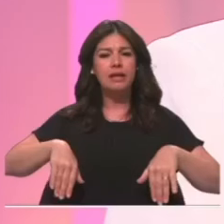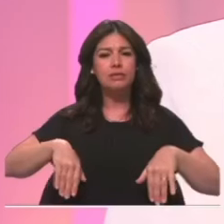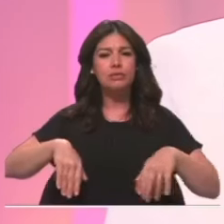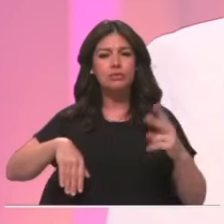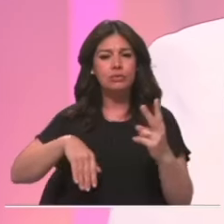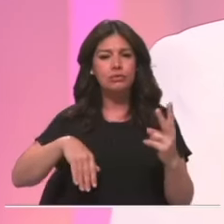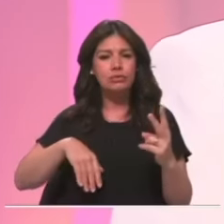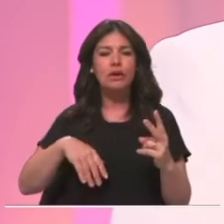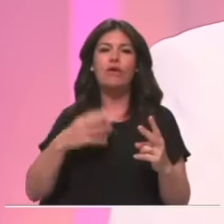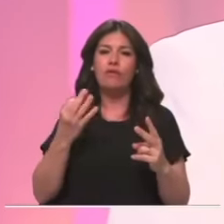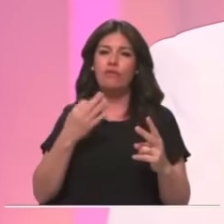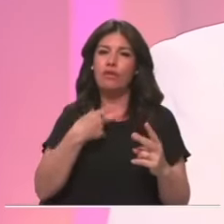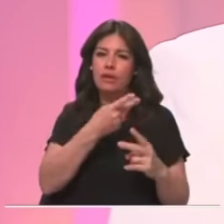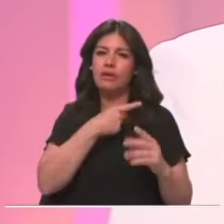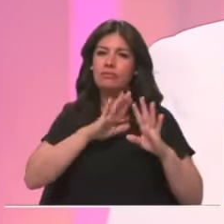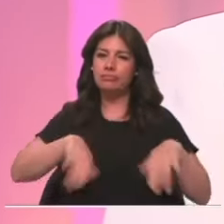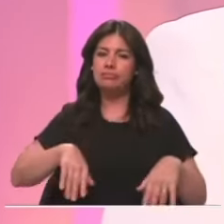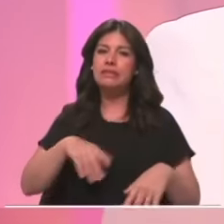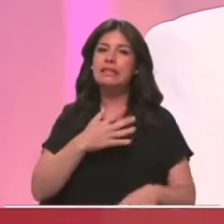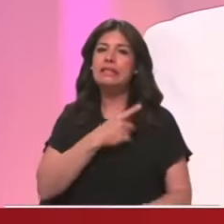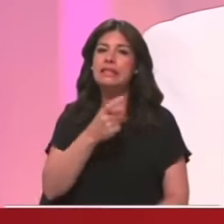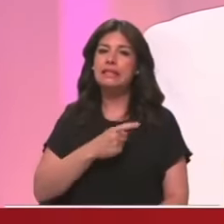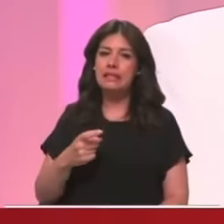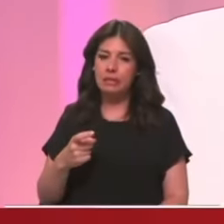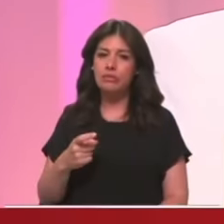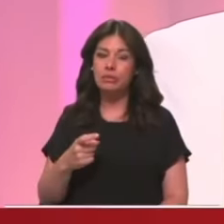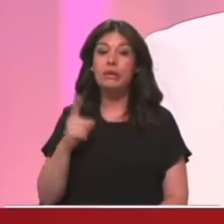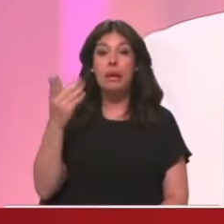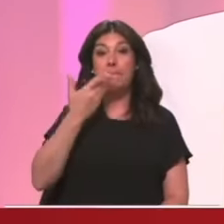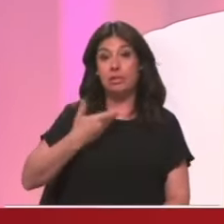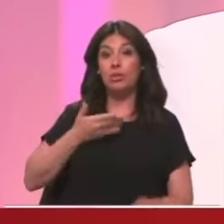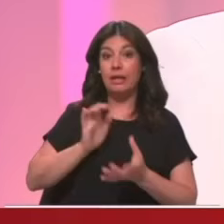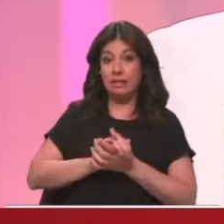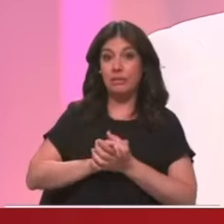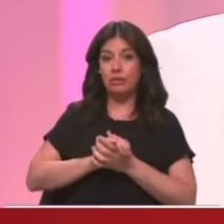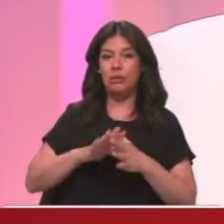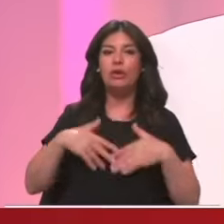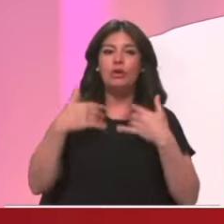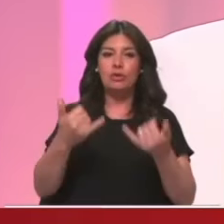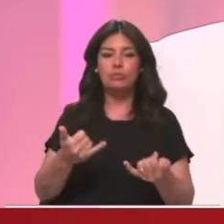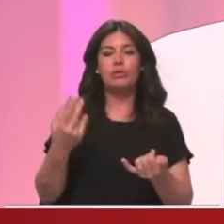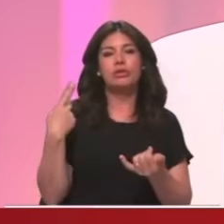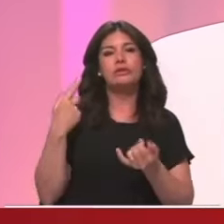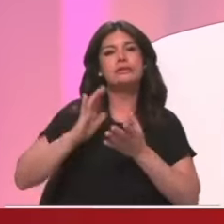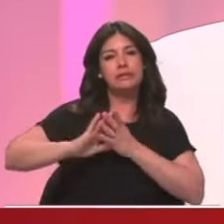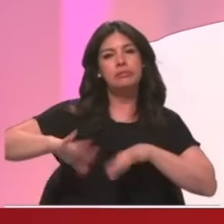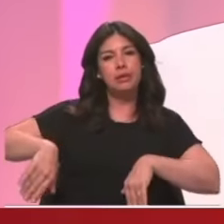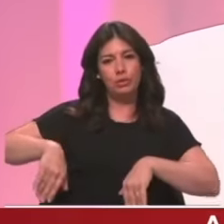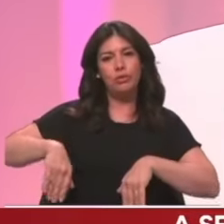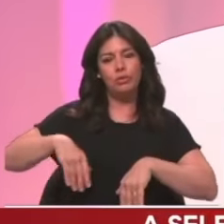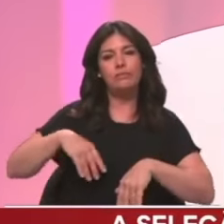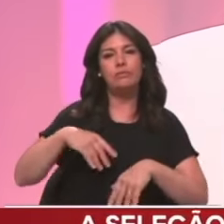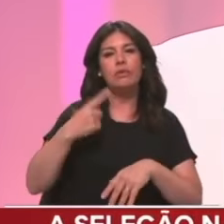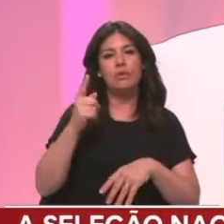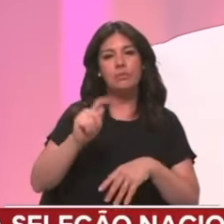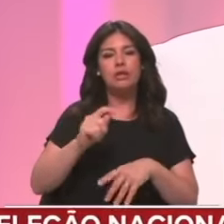separados um mês em dezembro depois do pedido de depois do pedido então uma pausinha porque nós durante um